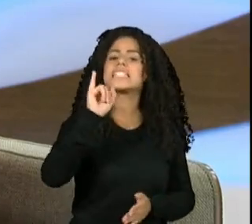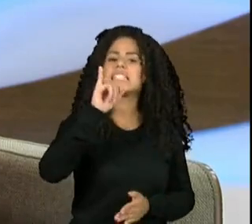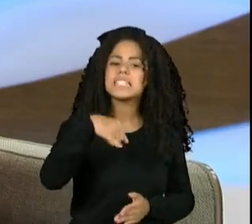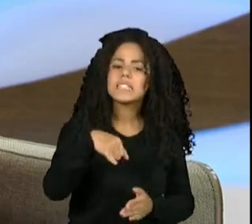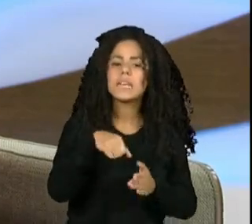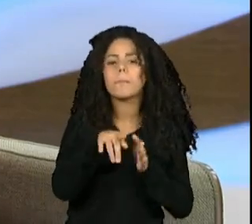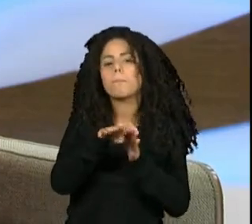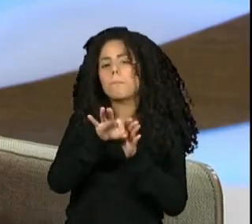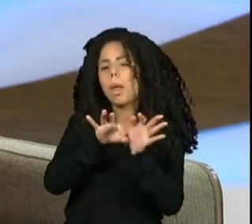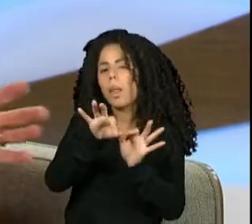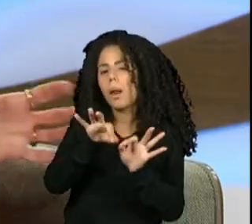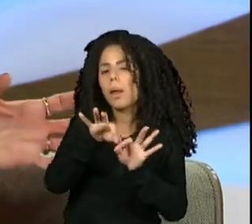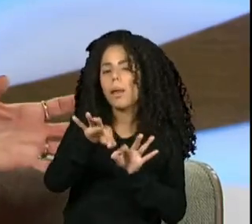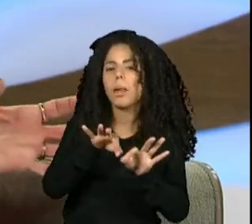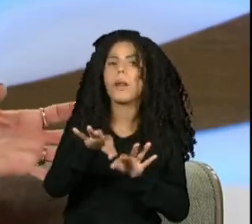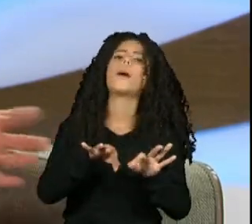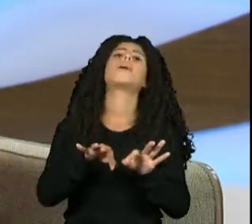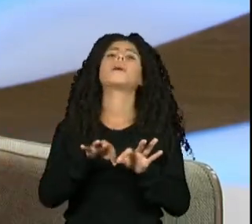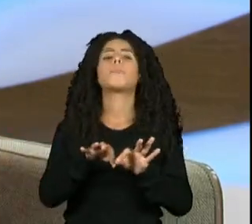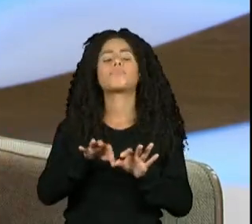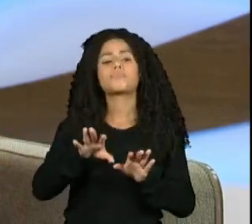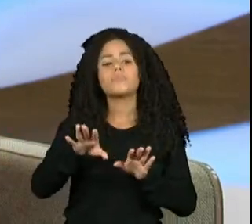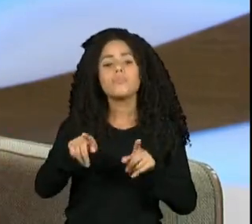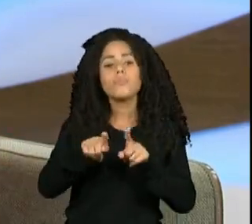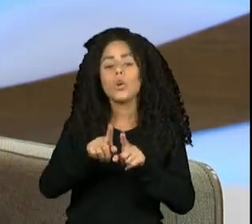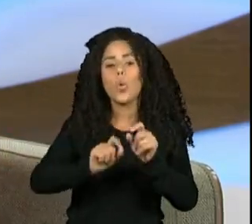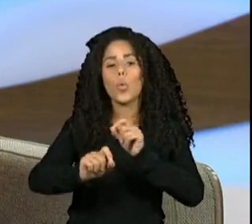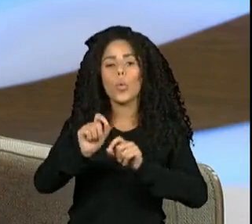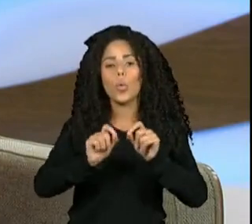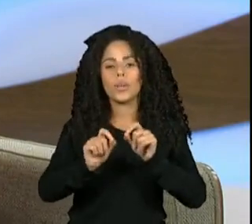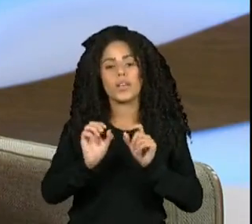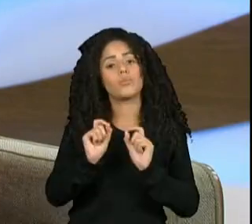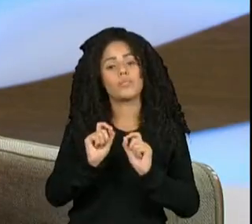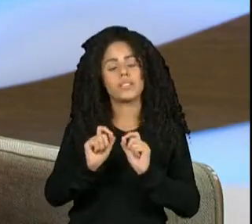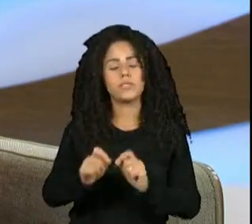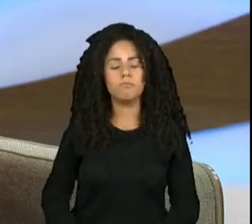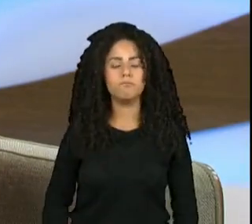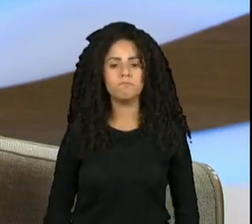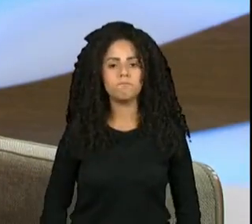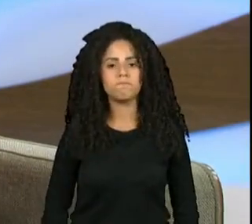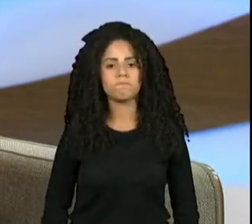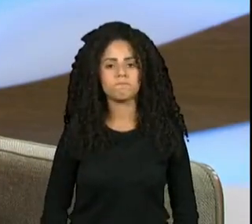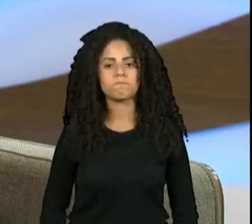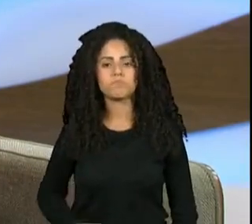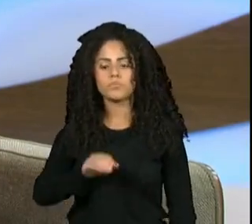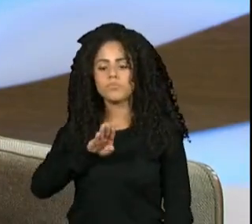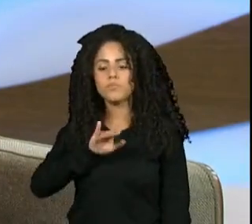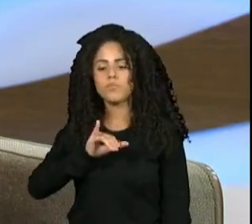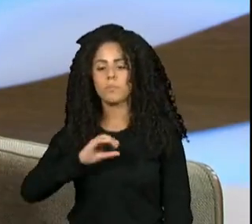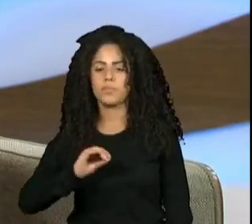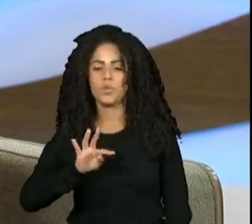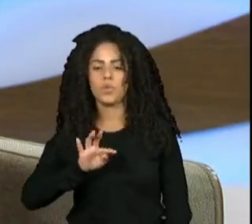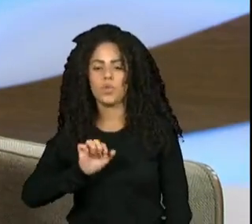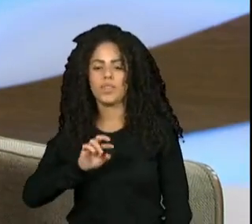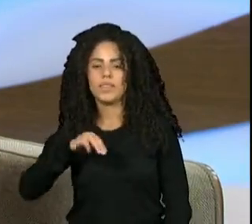Peak Facility, que vai ser lá no IPT. O que é essa Peak Facility? É um biotério